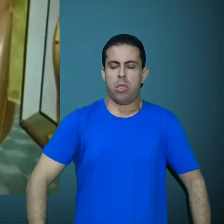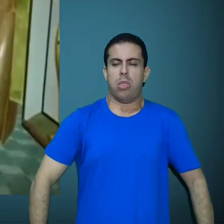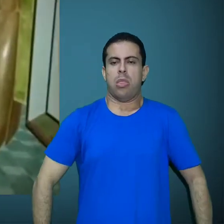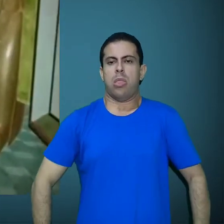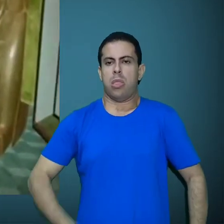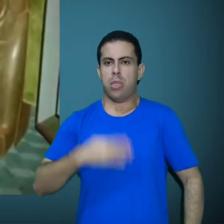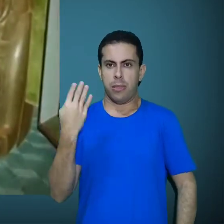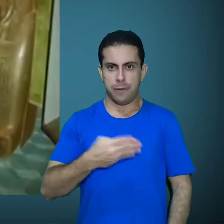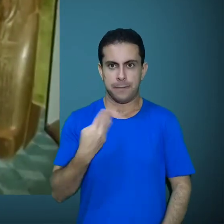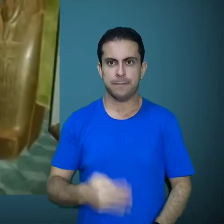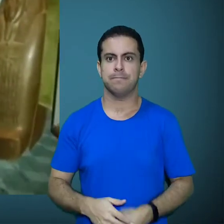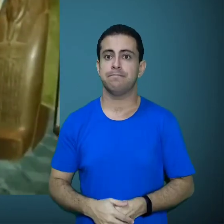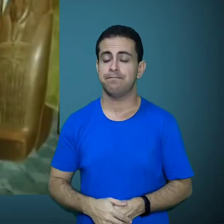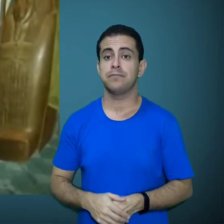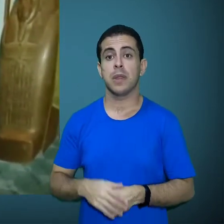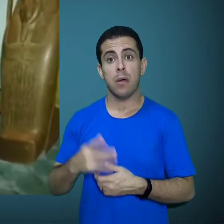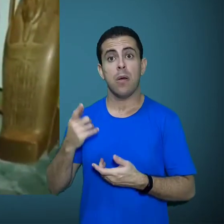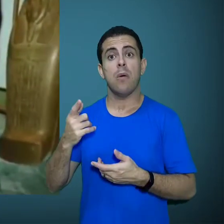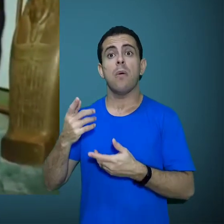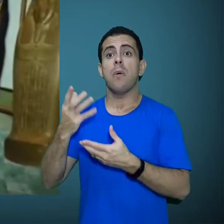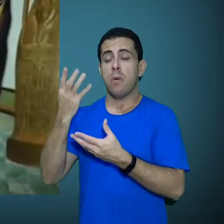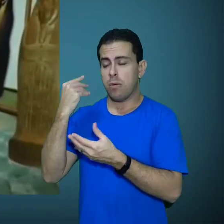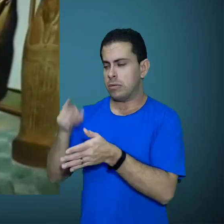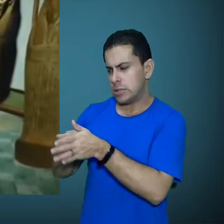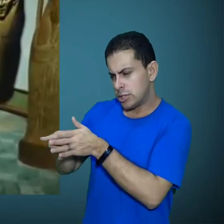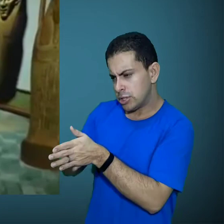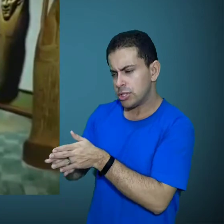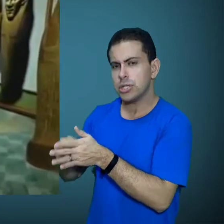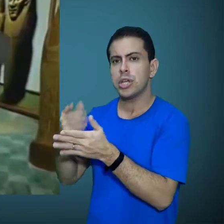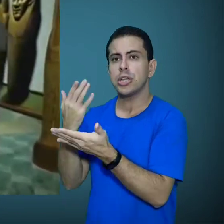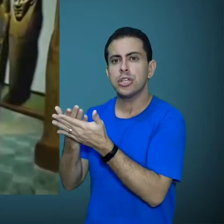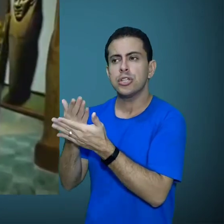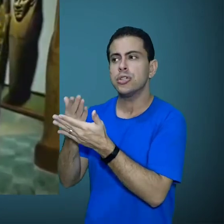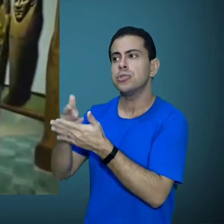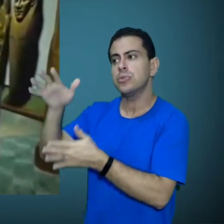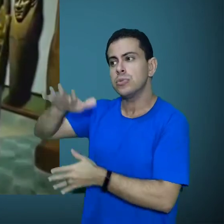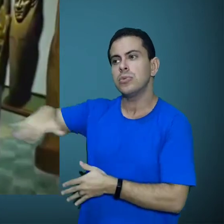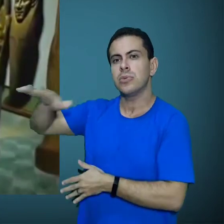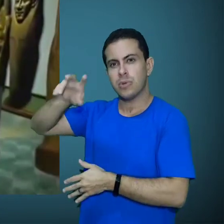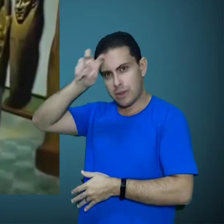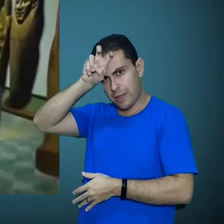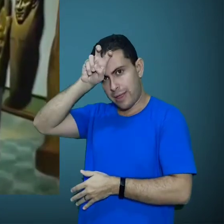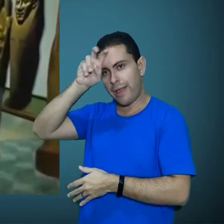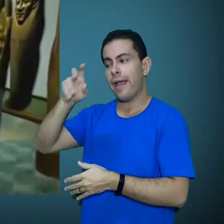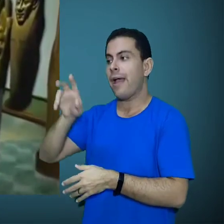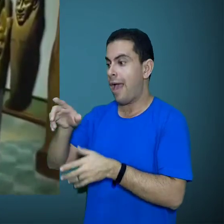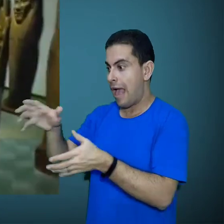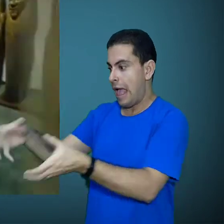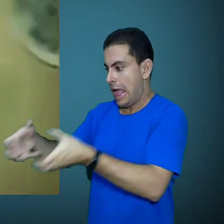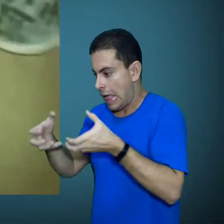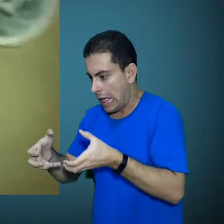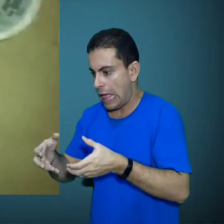cultura egípcia. Diversos estudos sobre o Egito Antigo ainda são realizados com essas múmias.